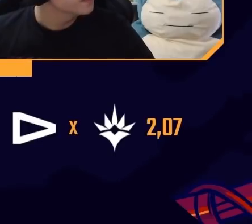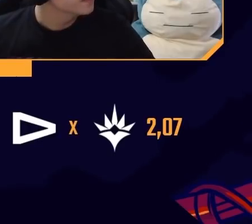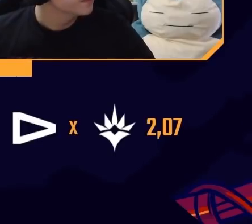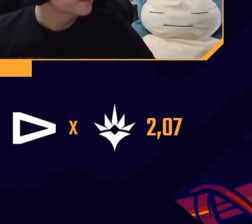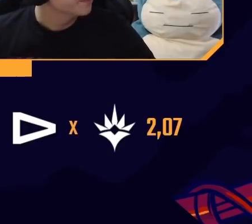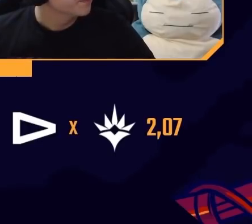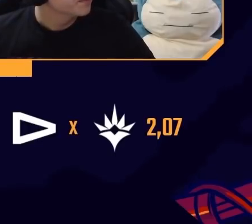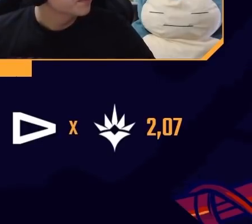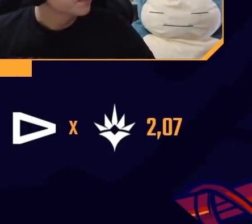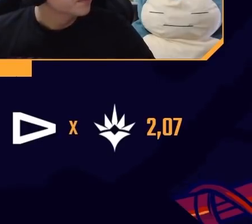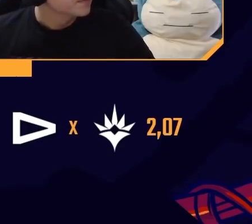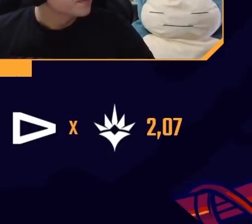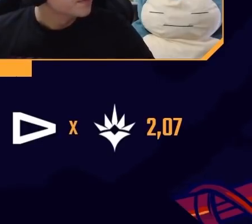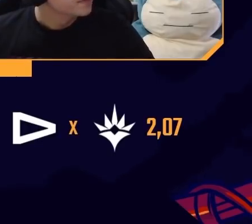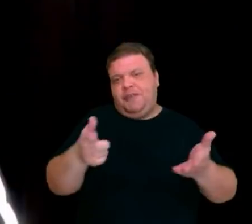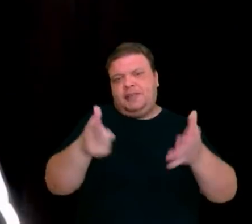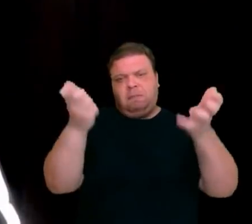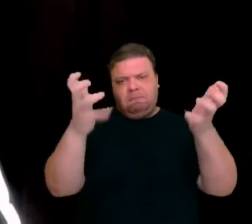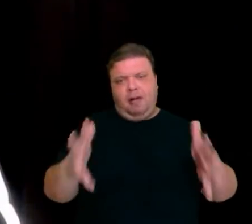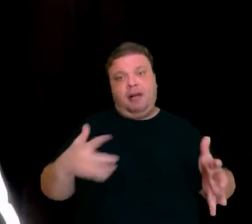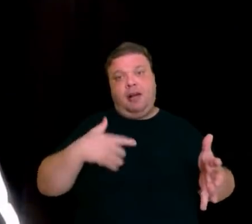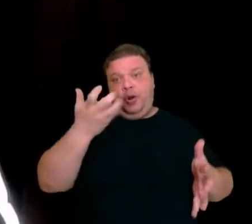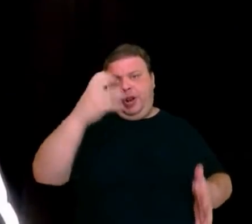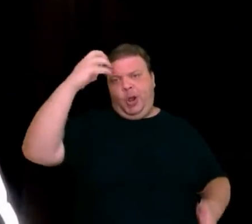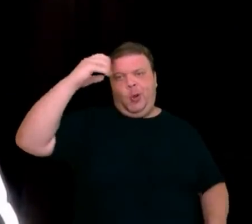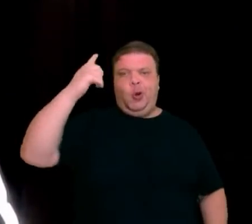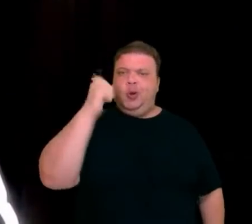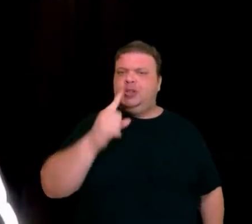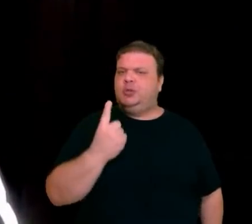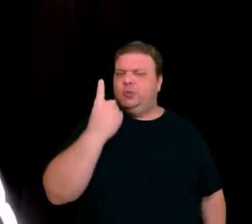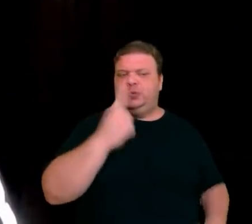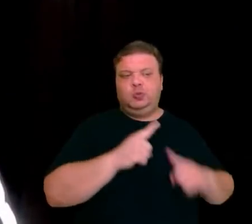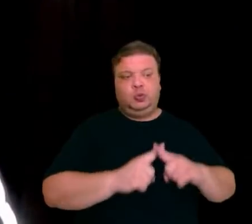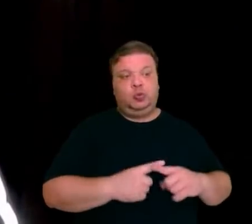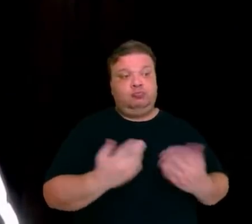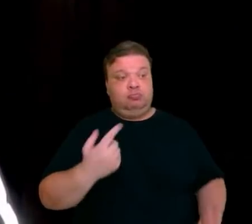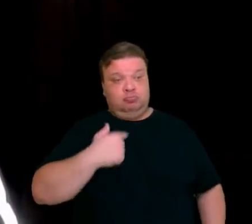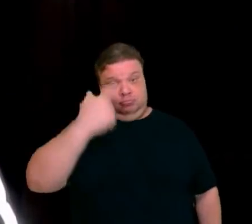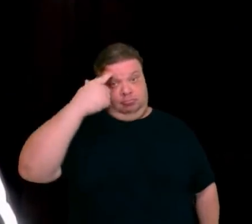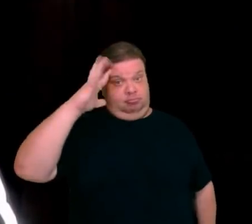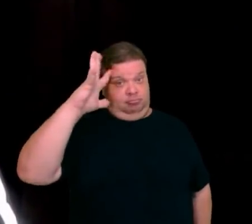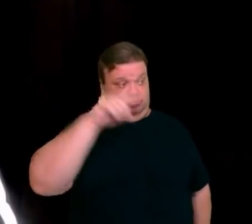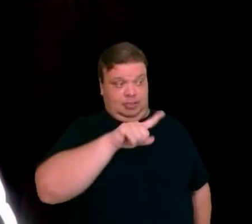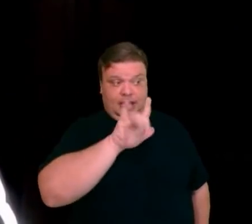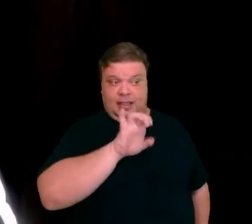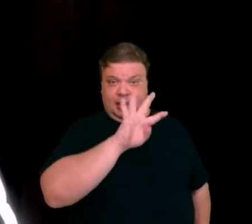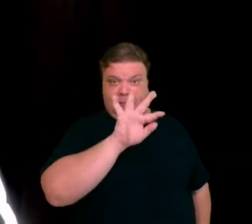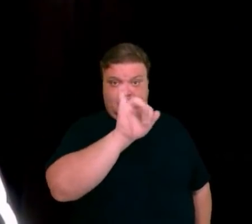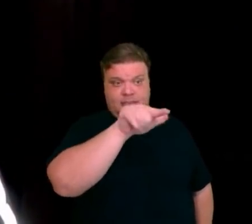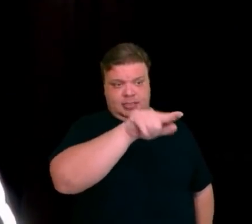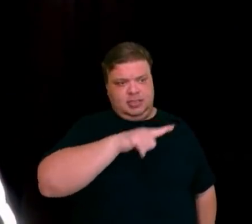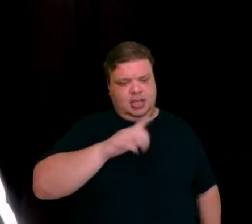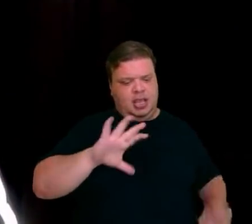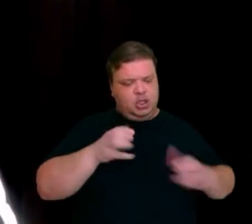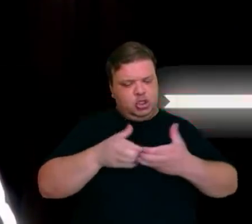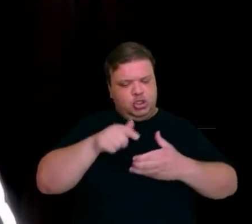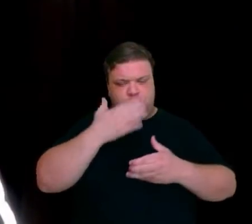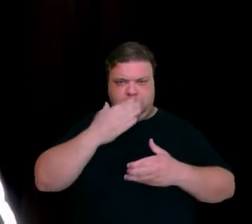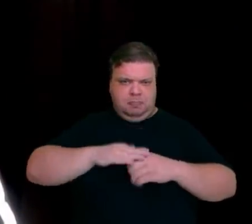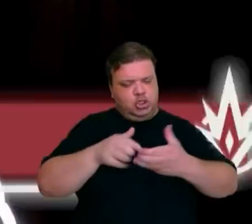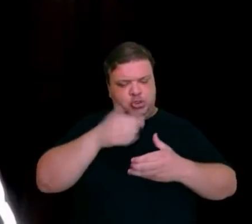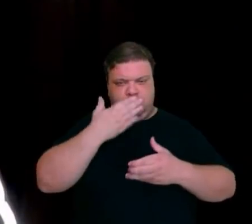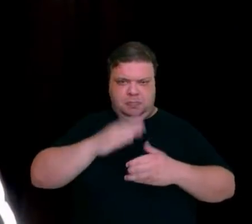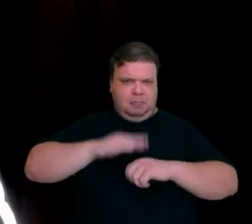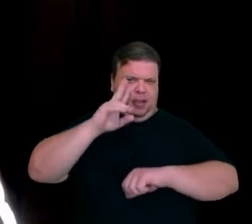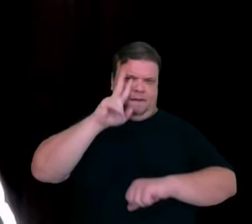Giorgio Armani, 20 mil. Caralho, olha o Von, mano. Caralho, o Von tá mó diferente, o Von. Que porra é